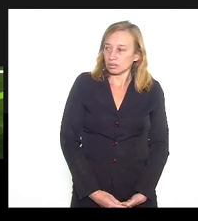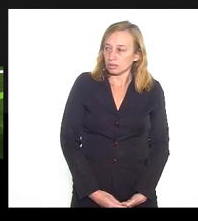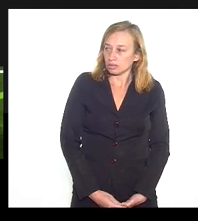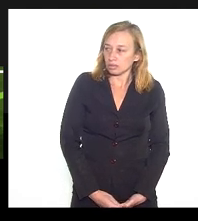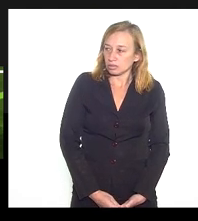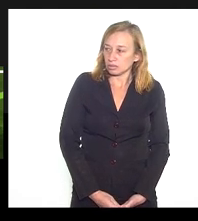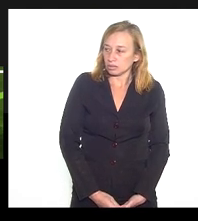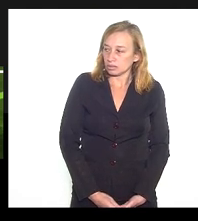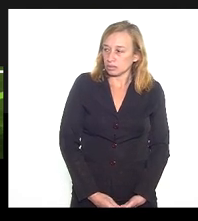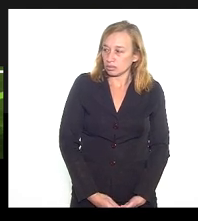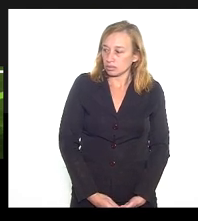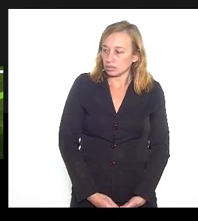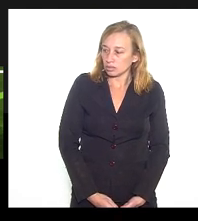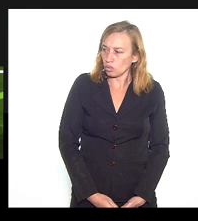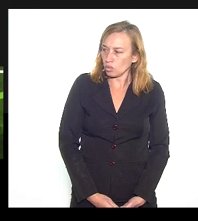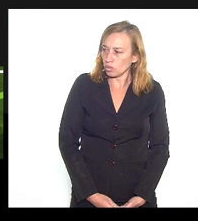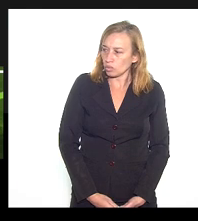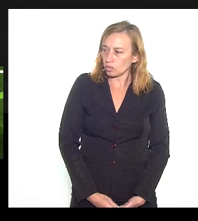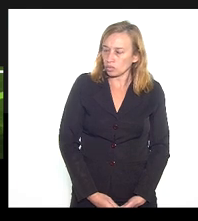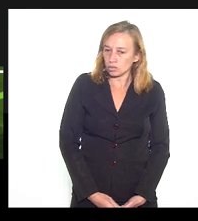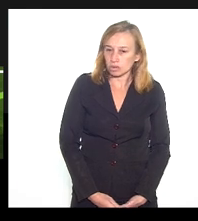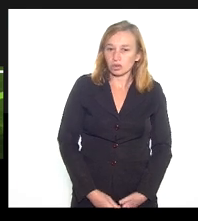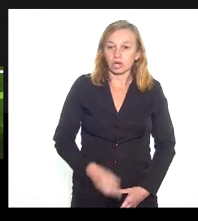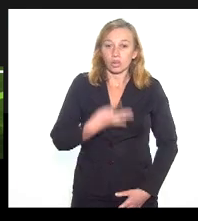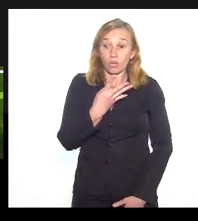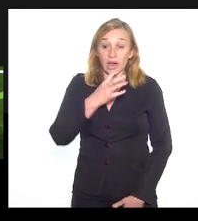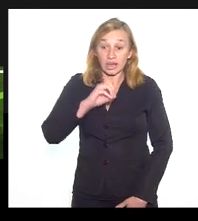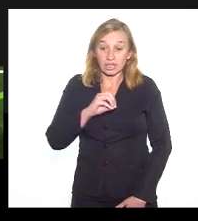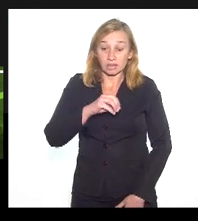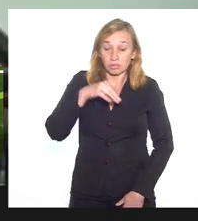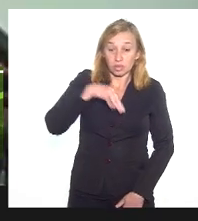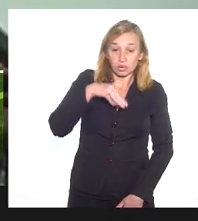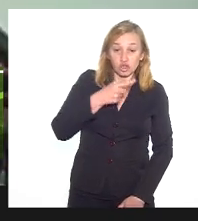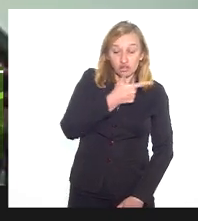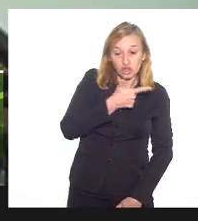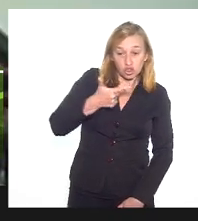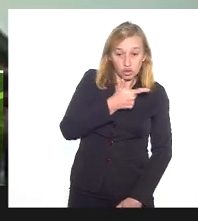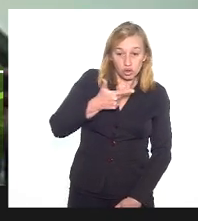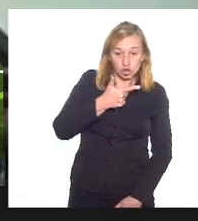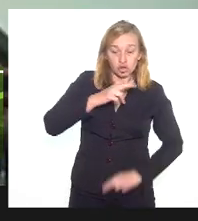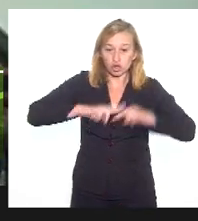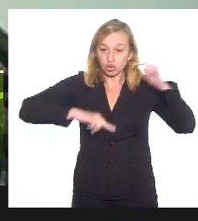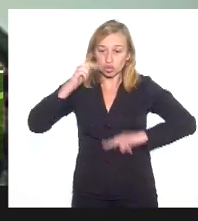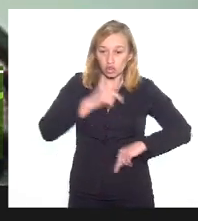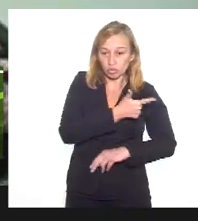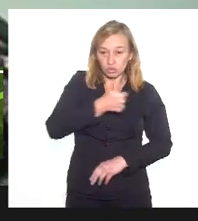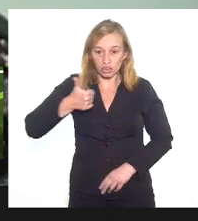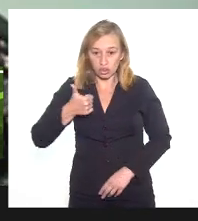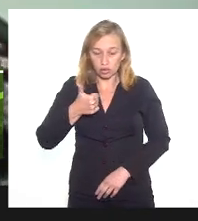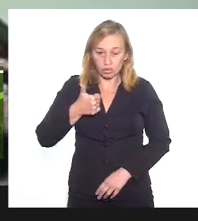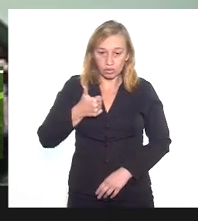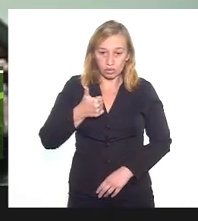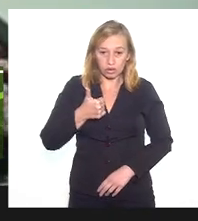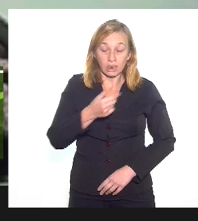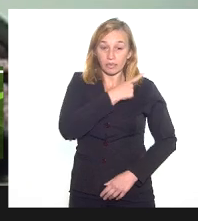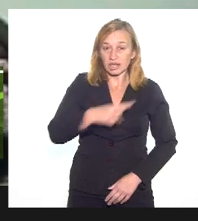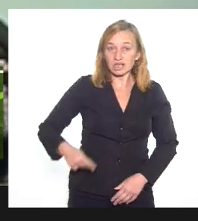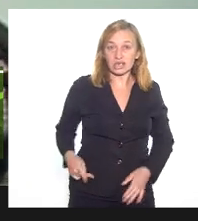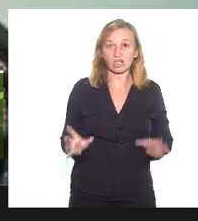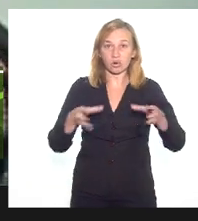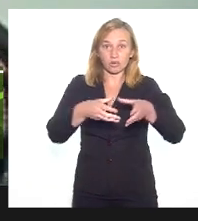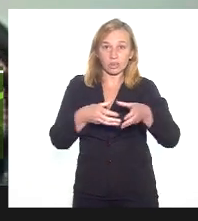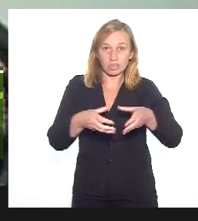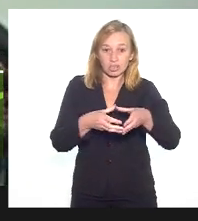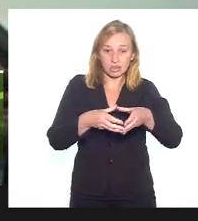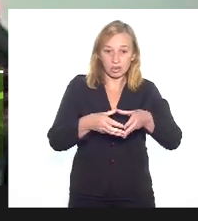As 10 horas e 40 minutos do dia 22 de junho de 2021, na condição de presidente da Comissão